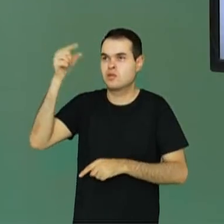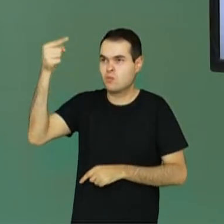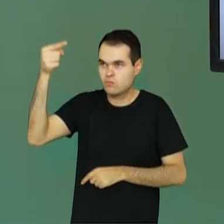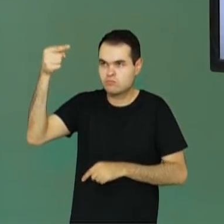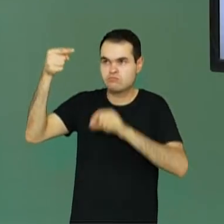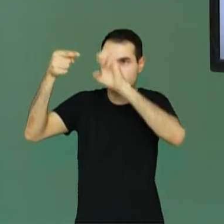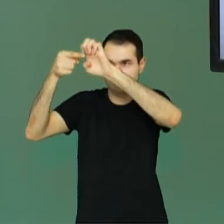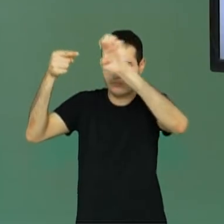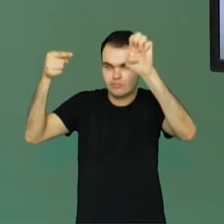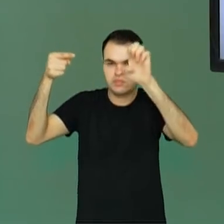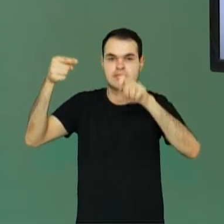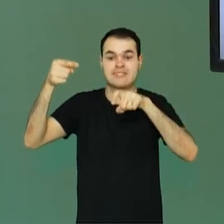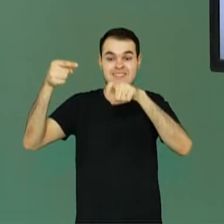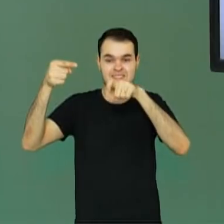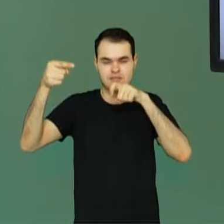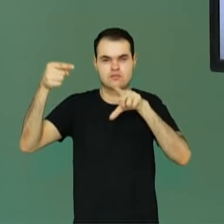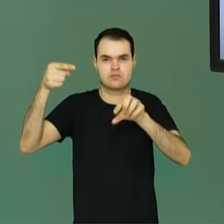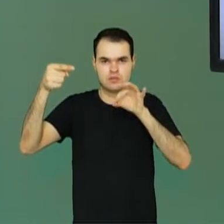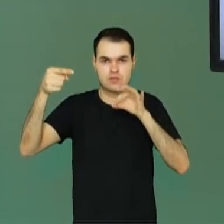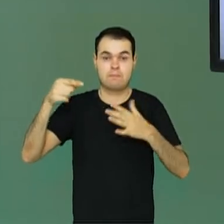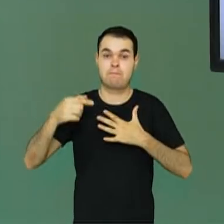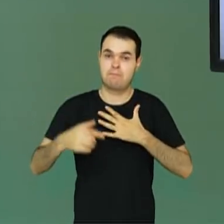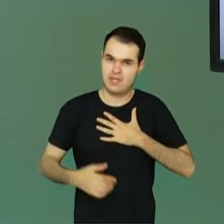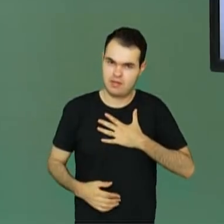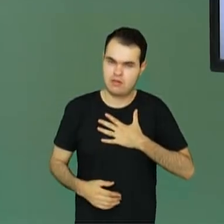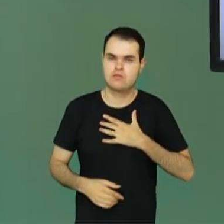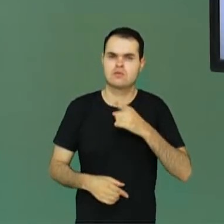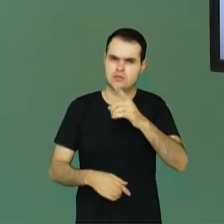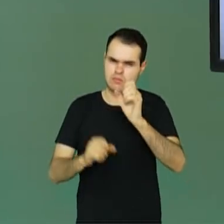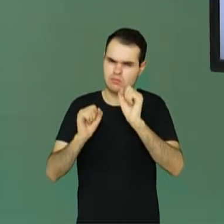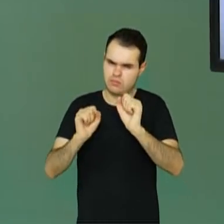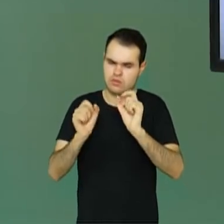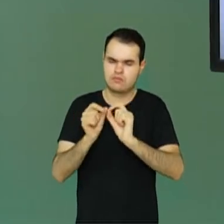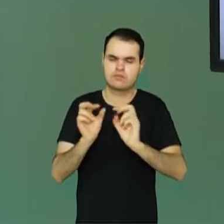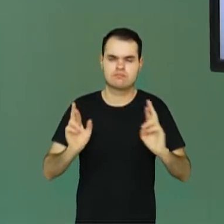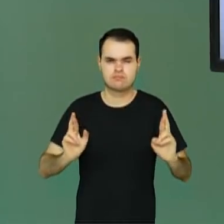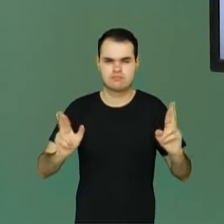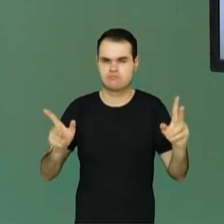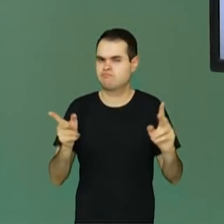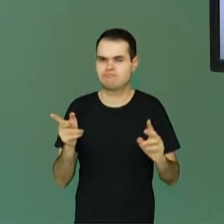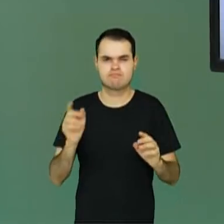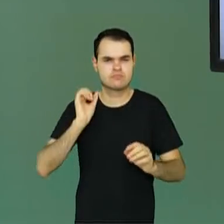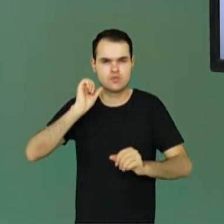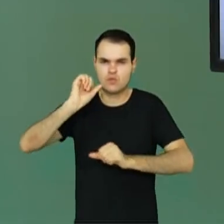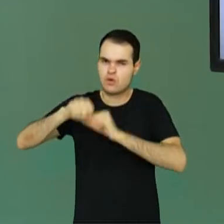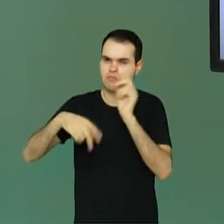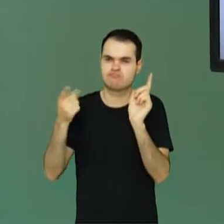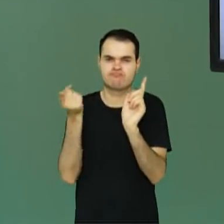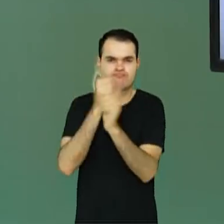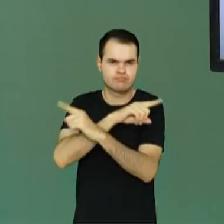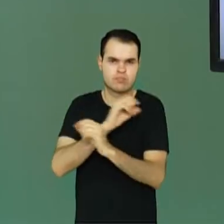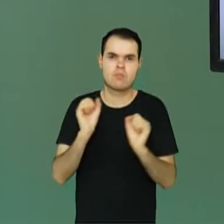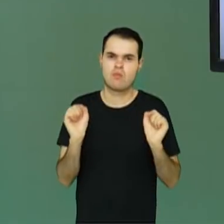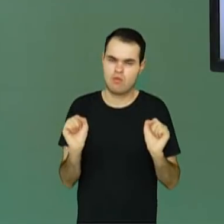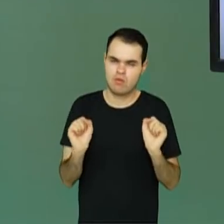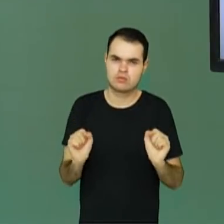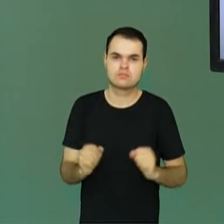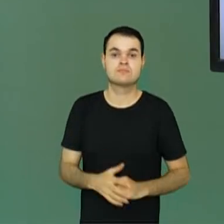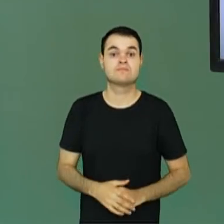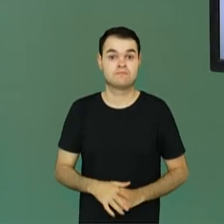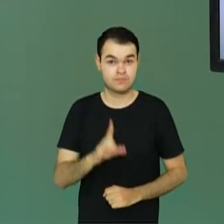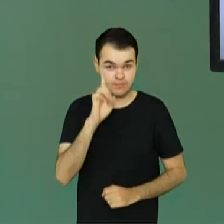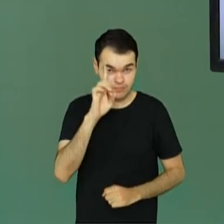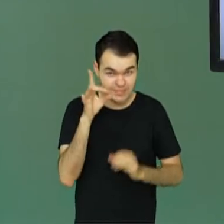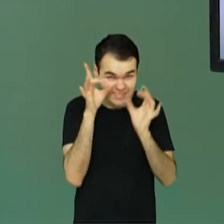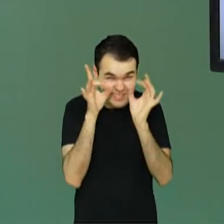incógnita x, mas é uma escolha minha, tá? Você pode escolher a equação que você quiser e a incógnita que você quiser. Outro detalhe